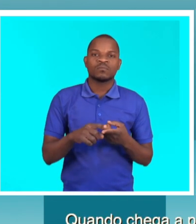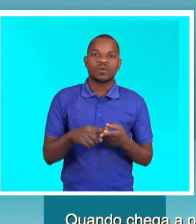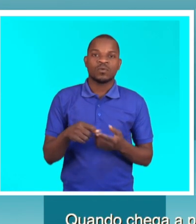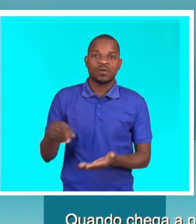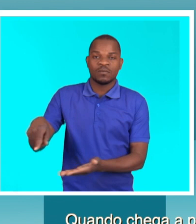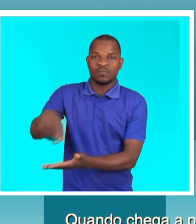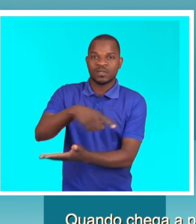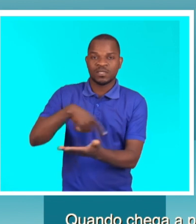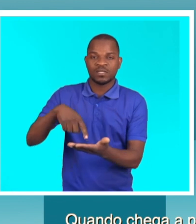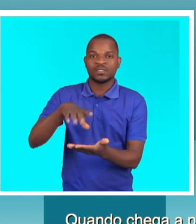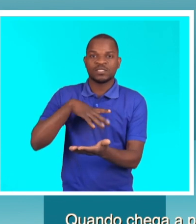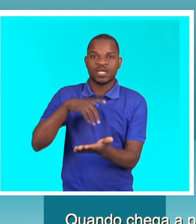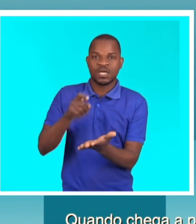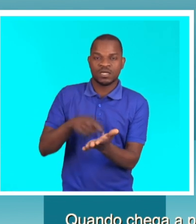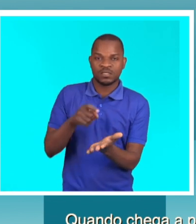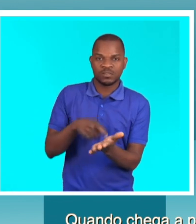Panela, chegou o arroz.